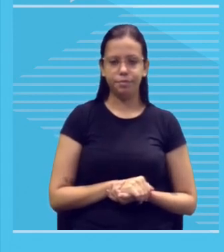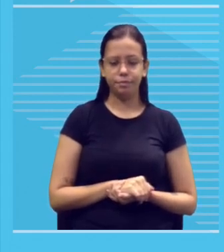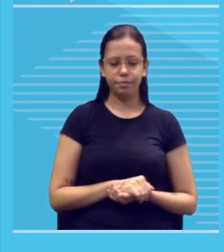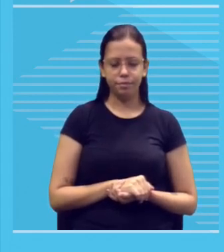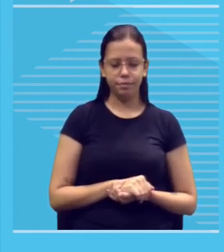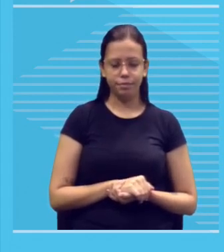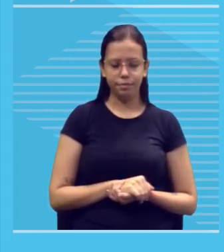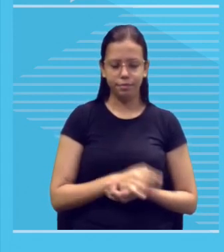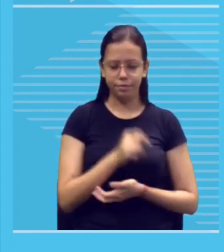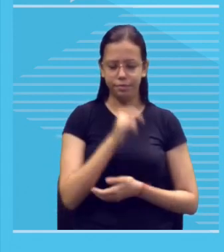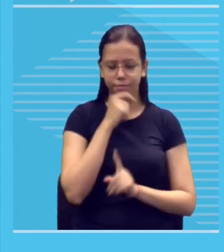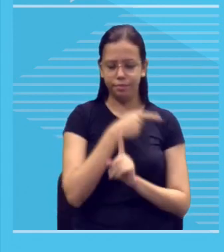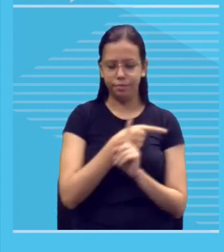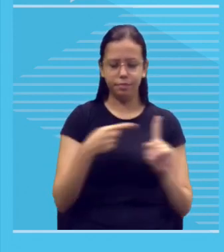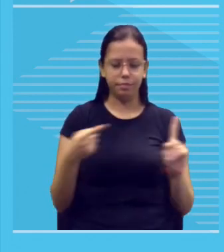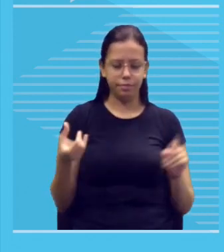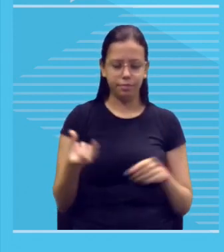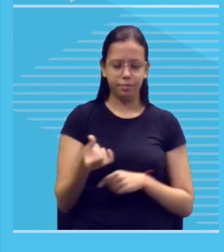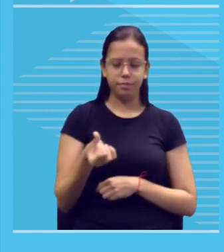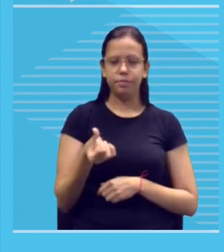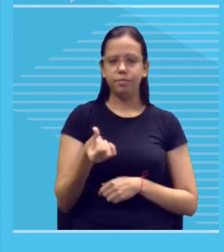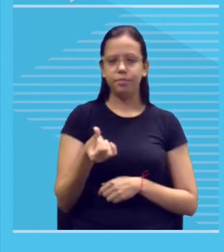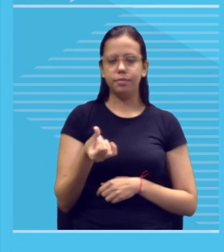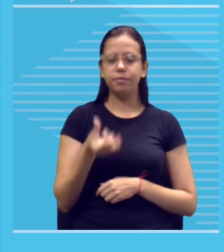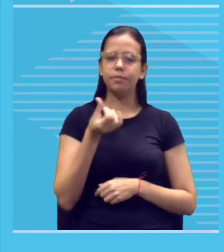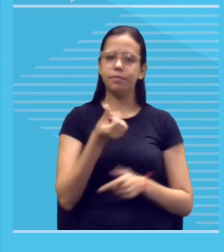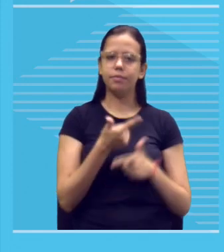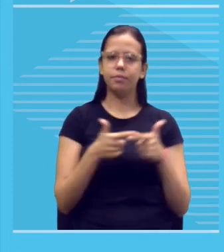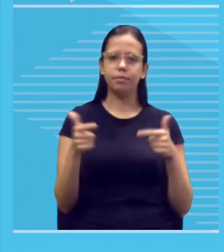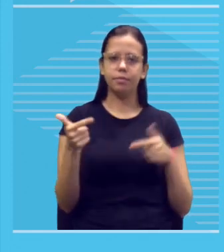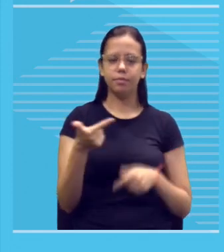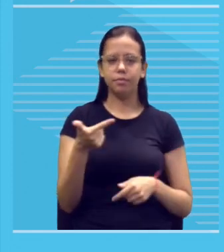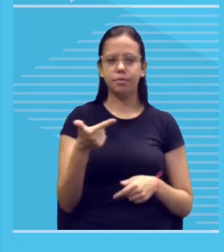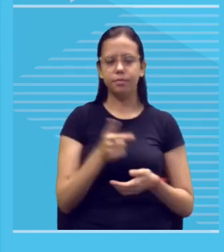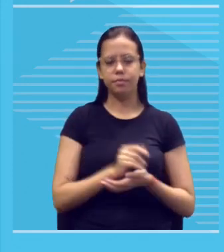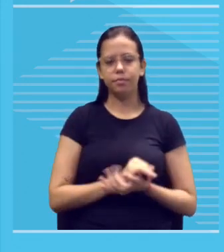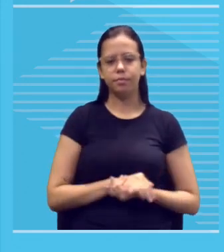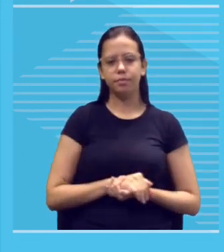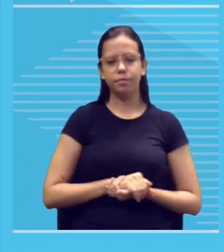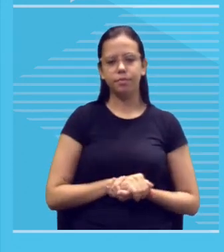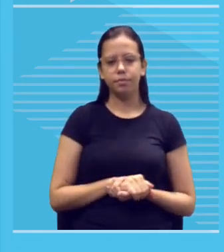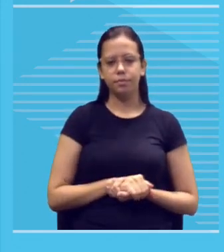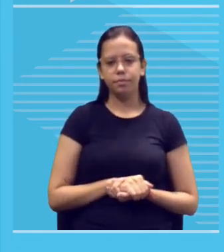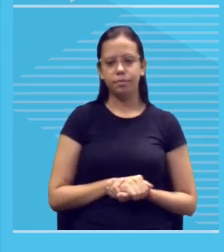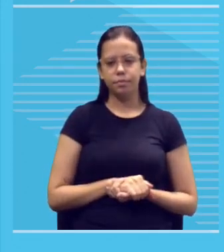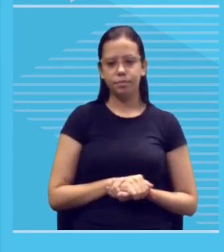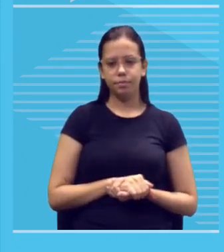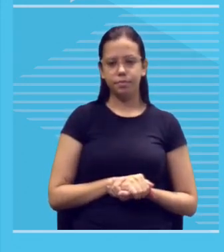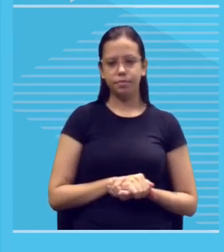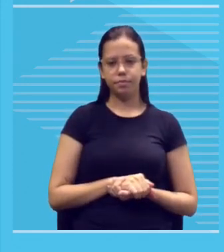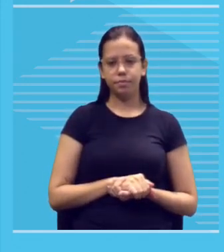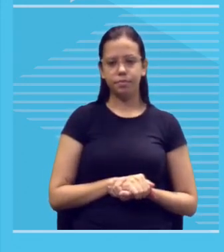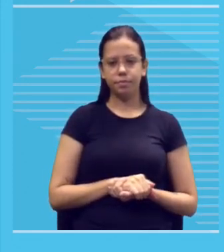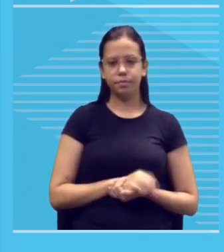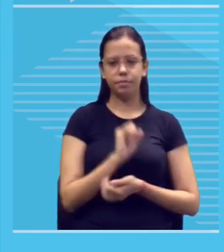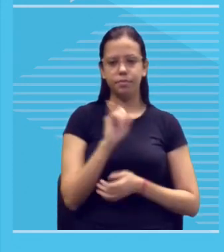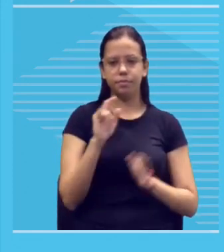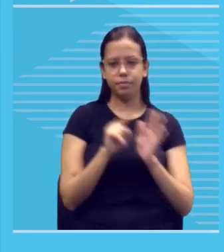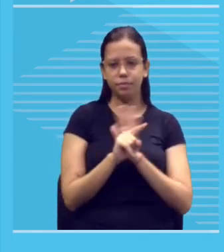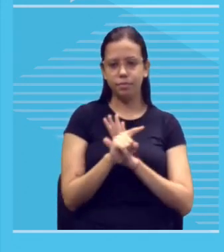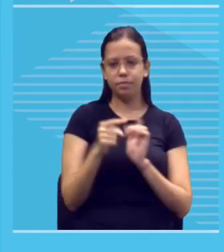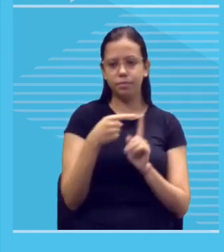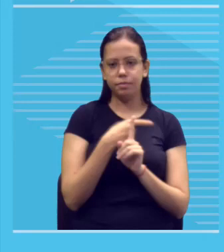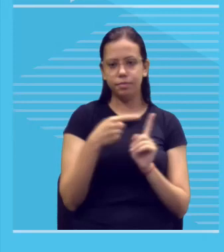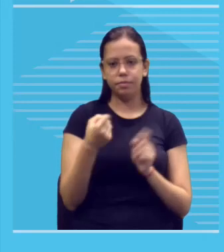a metade de seis você vai pegar o 6 e dividir por 2 né agora quando eu te perguntar a metade de um número